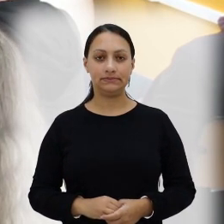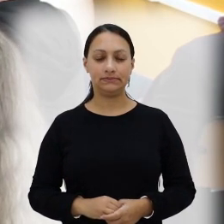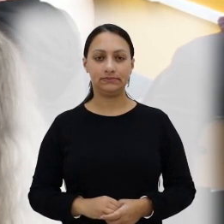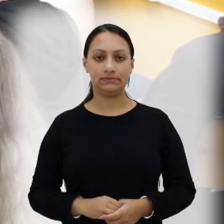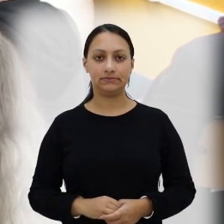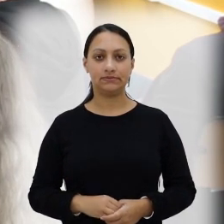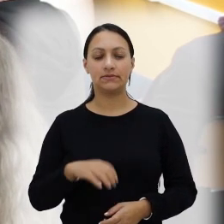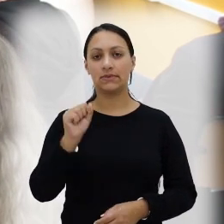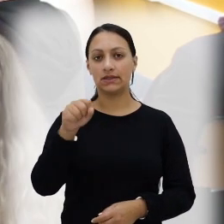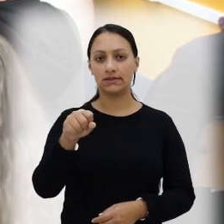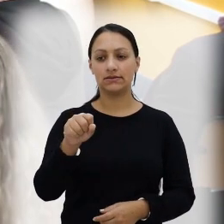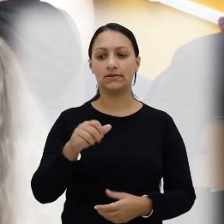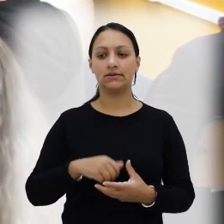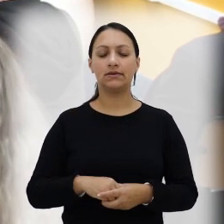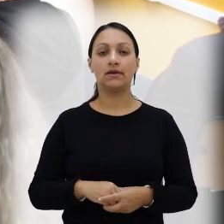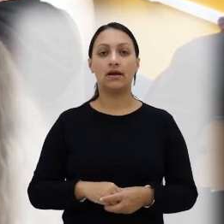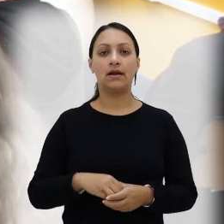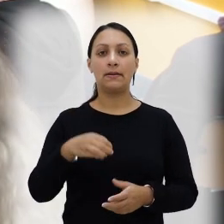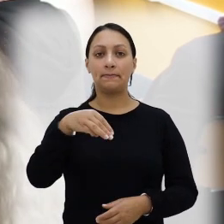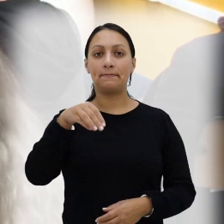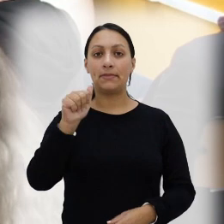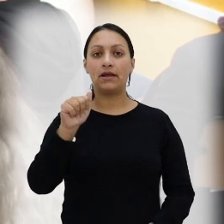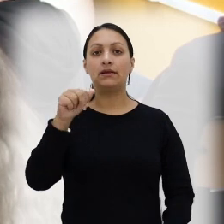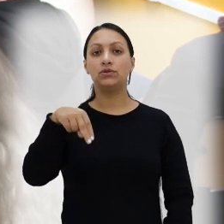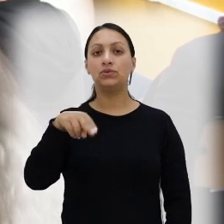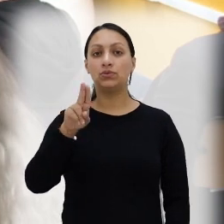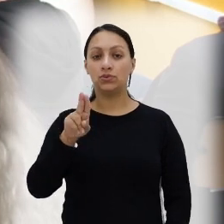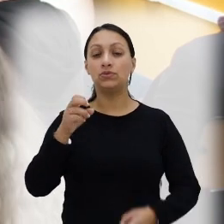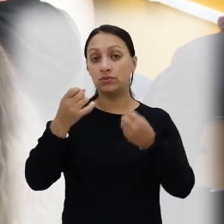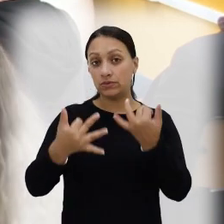Sim, acho que a Manu comentou sobre isso, vamos reforçar.